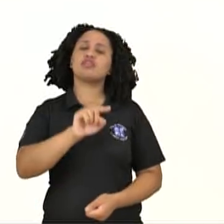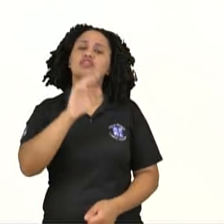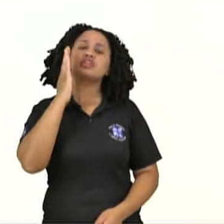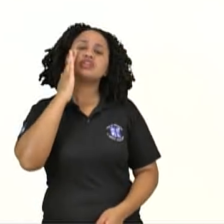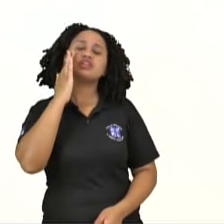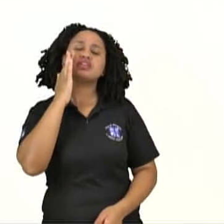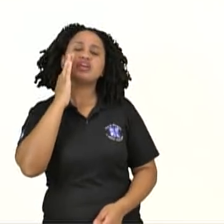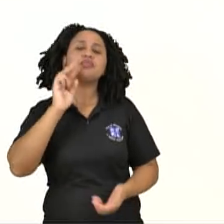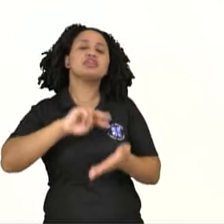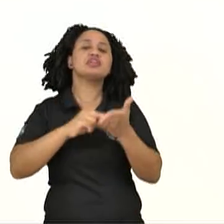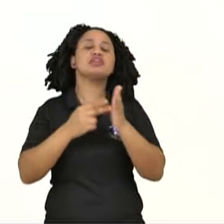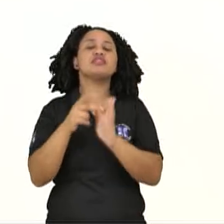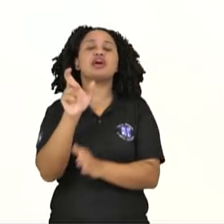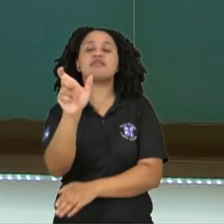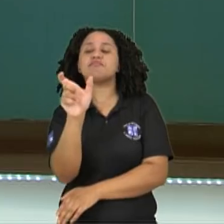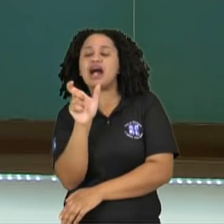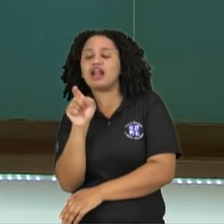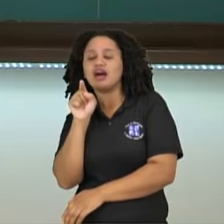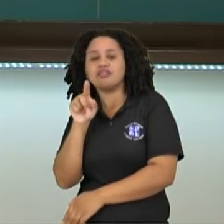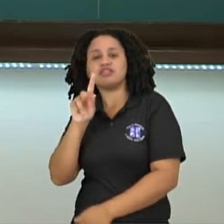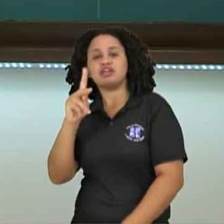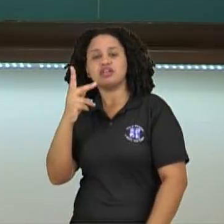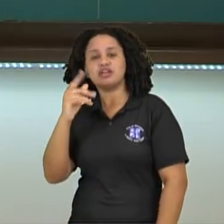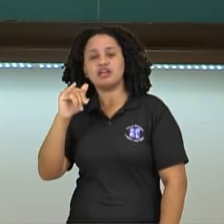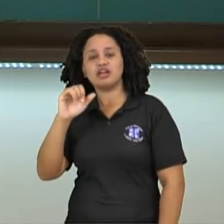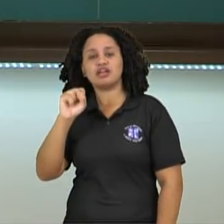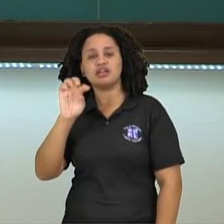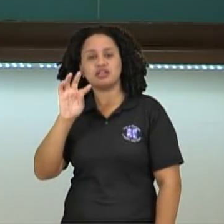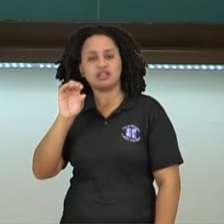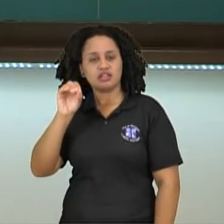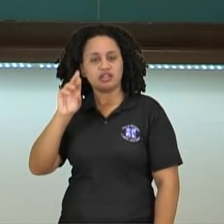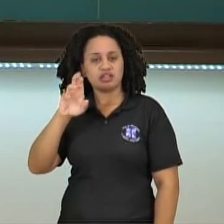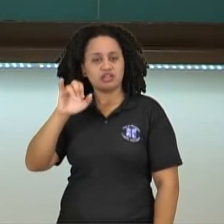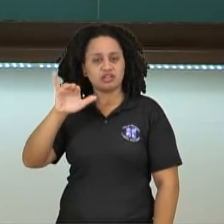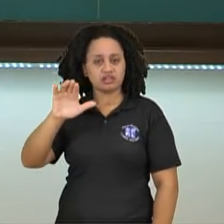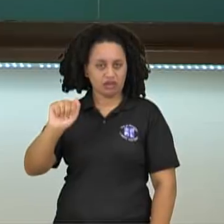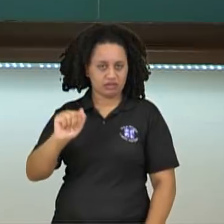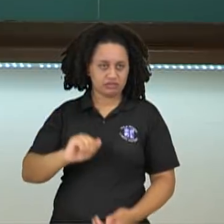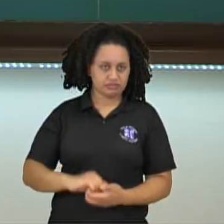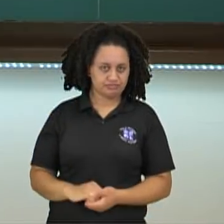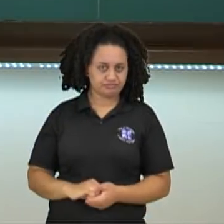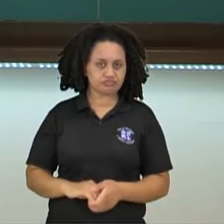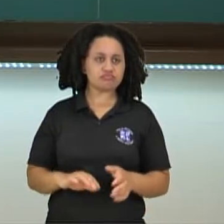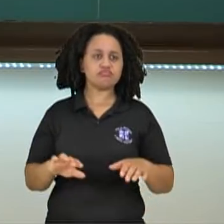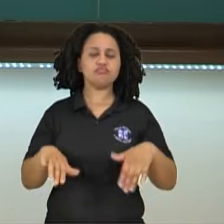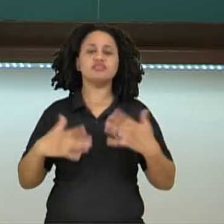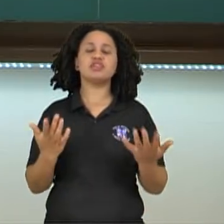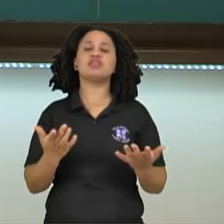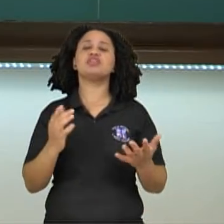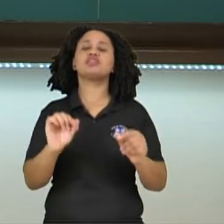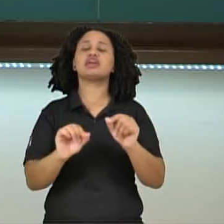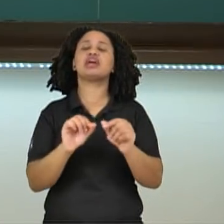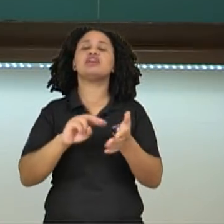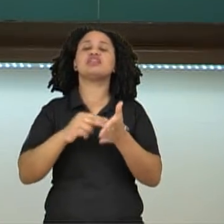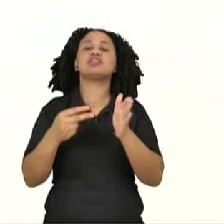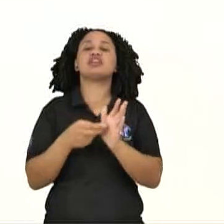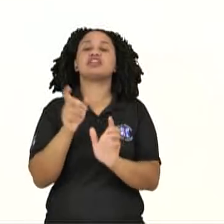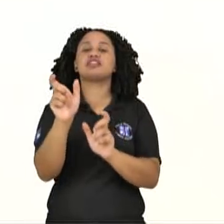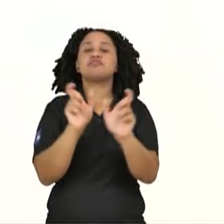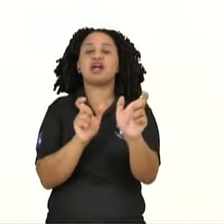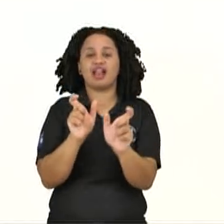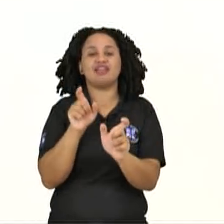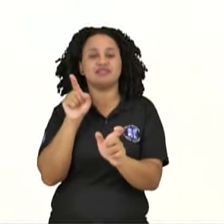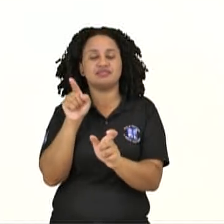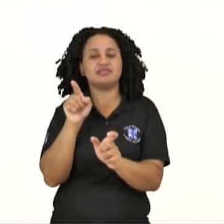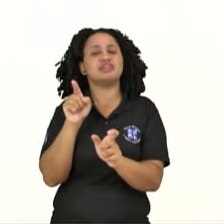história? Eu trago essa pergunta para vocês aí. Quando nós trabalhamos, então, o significado da palavra história, vem uma outra perguntinha.